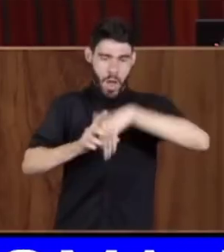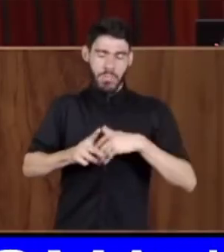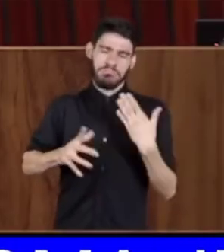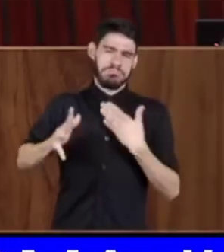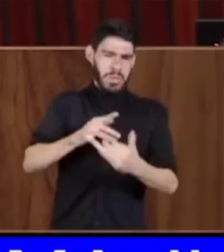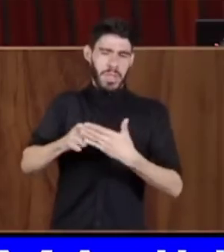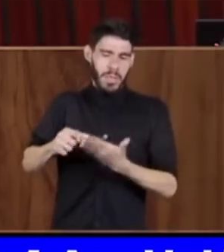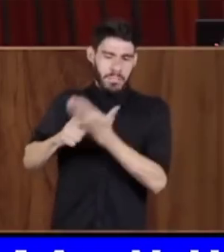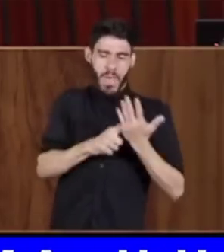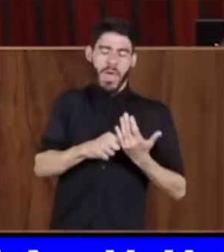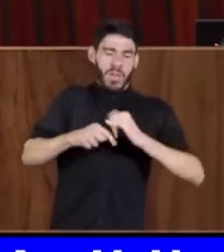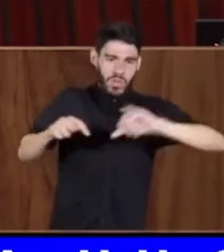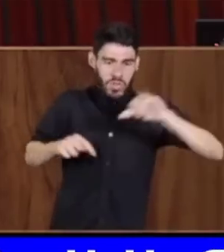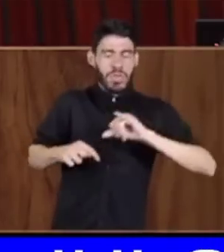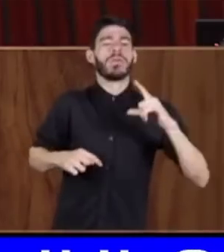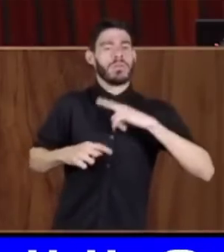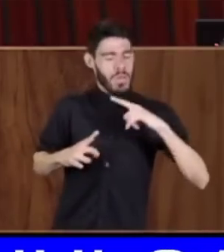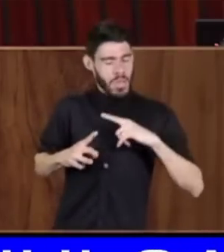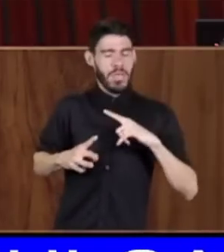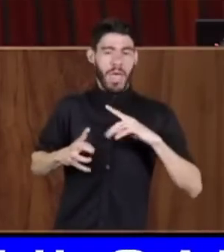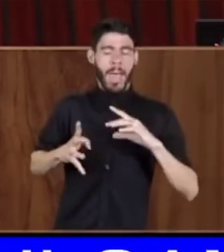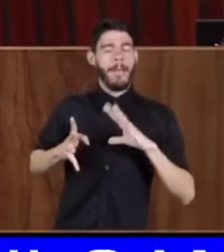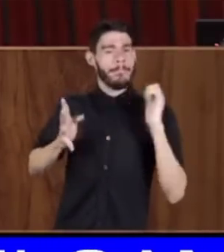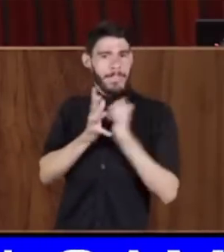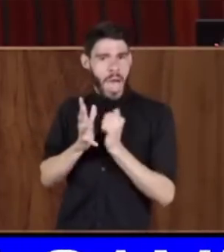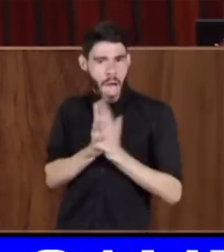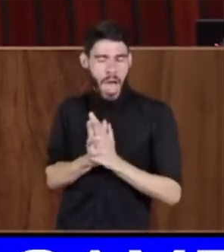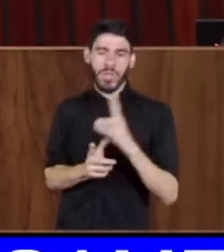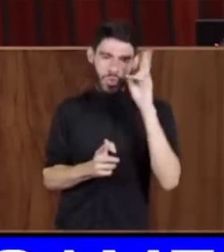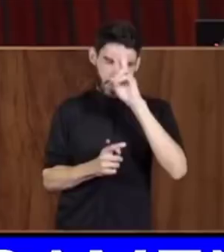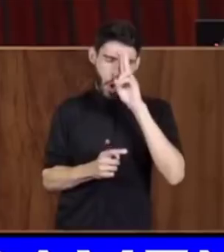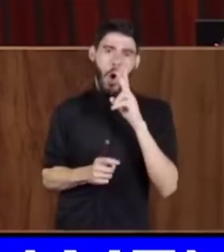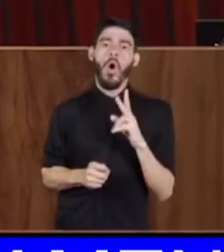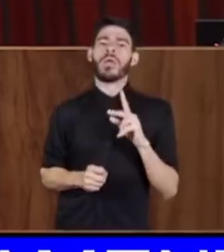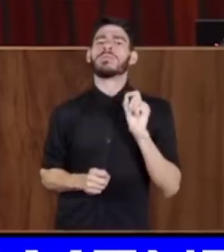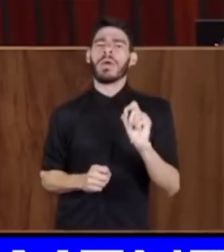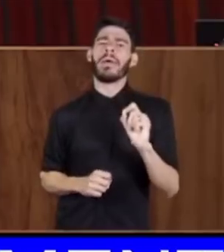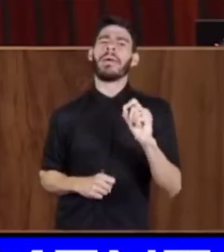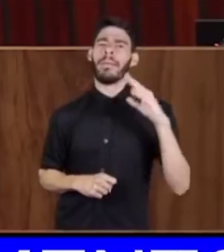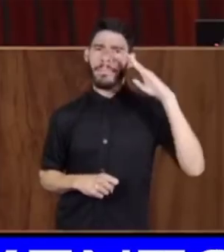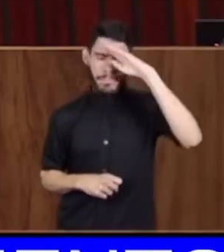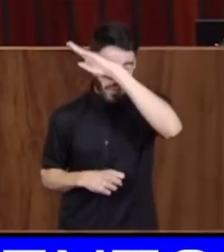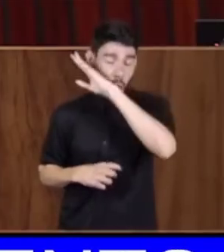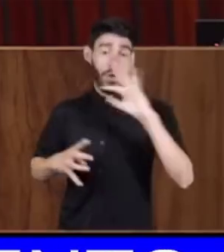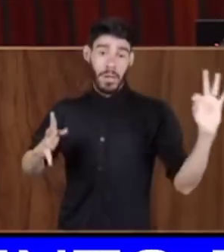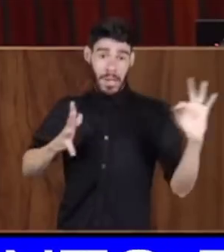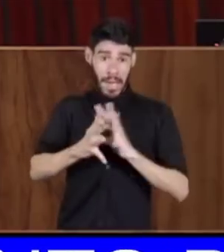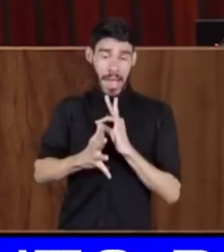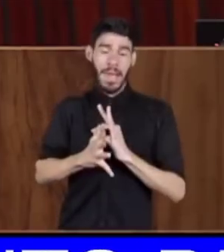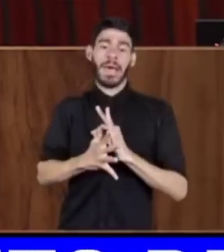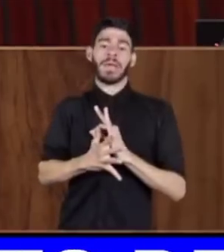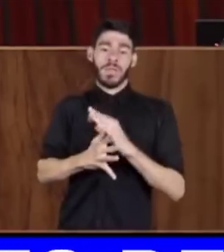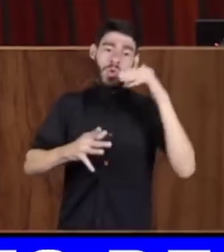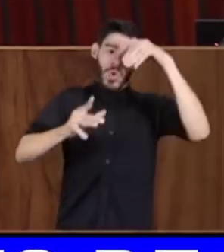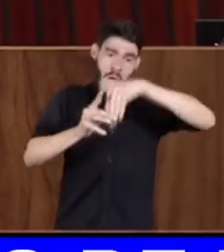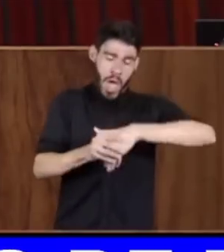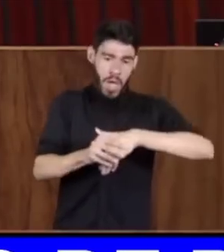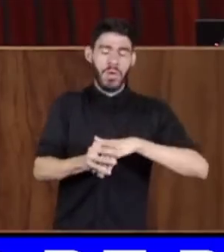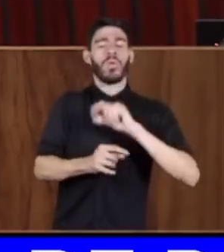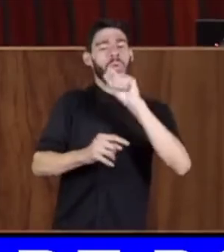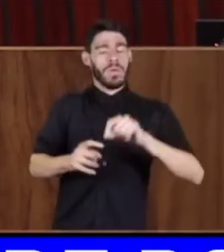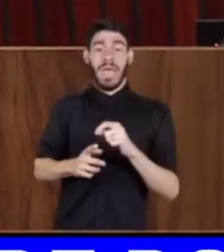acordo, promova a devida anotação no histórico de Jair Messias Bolsonaro no cadastro eleitoral na hipótese